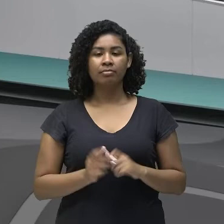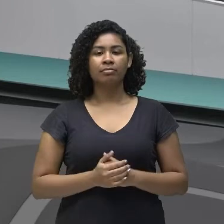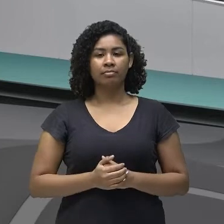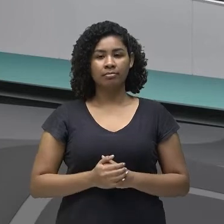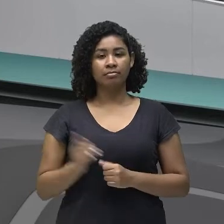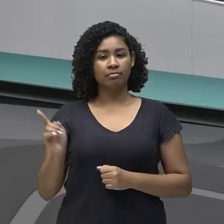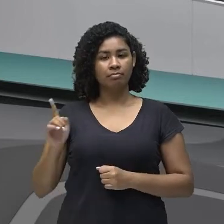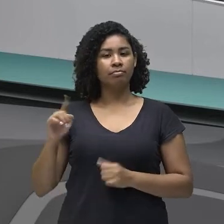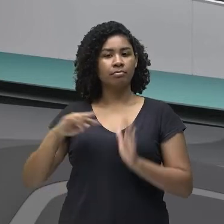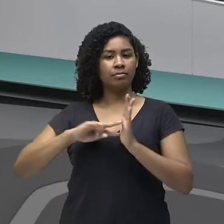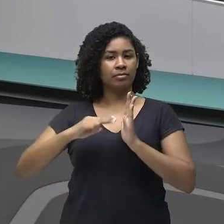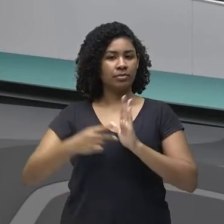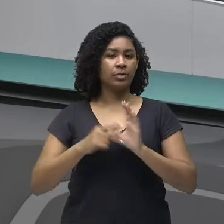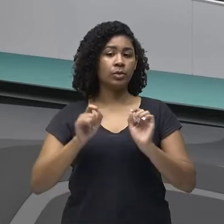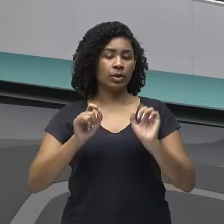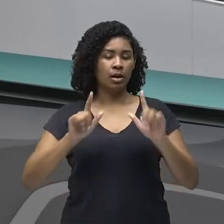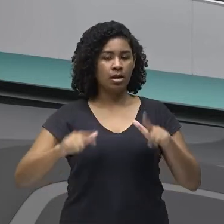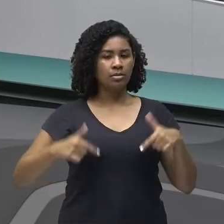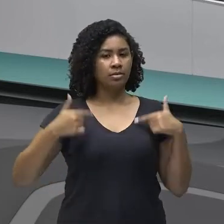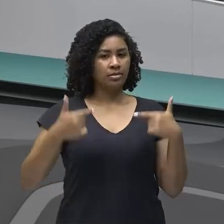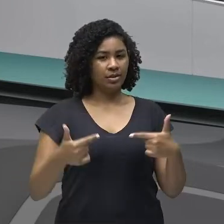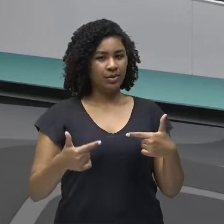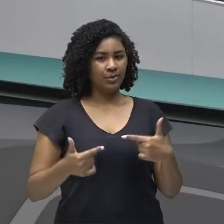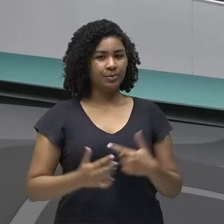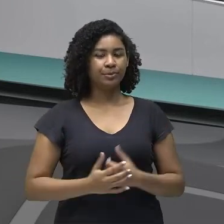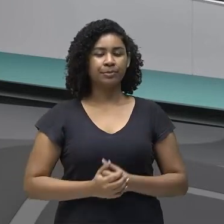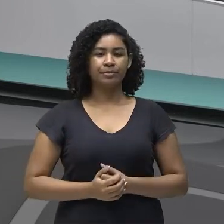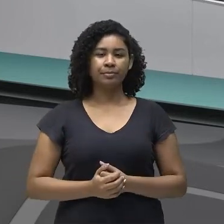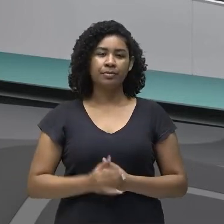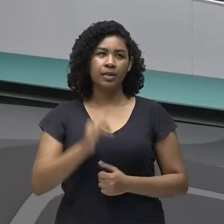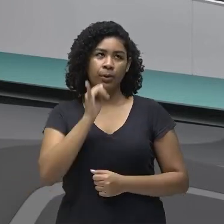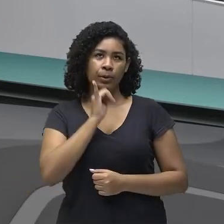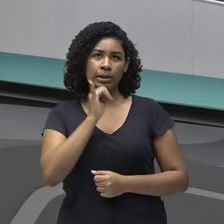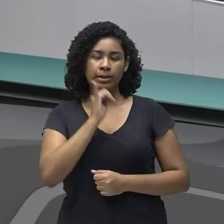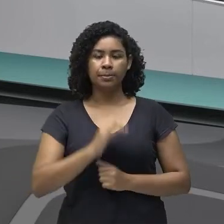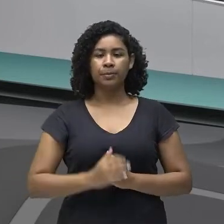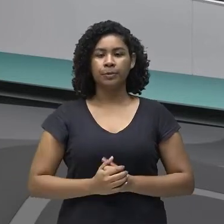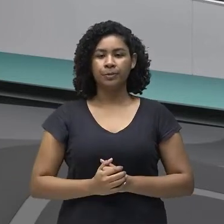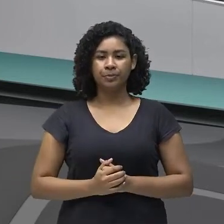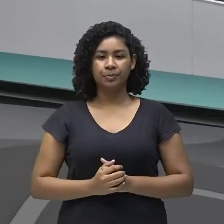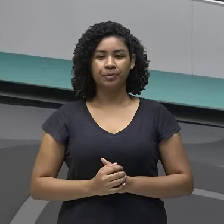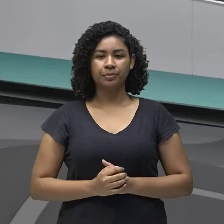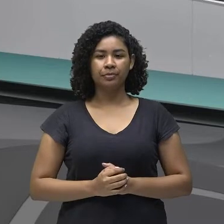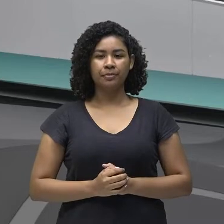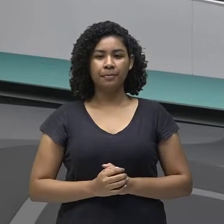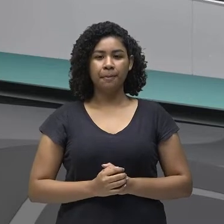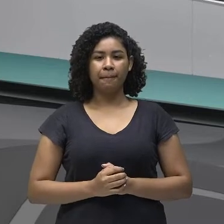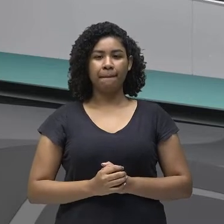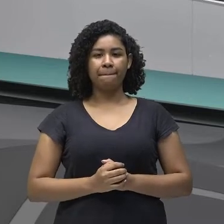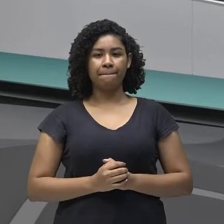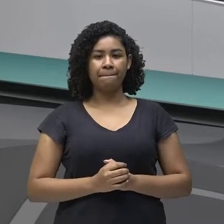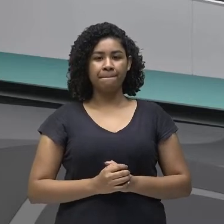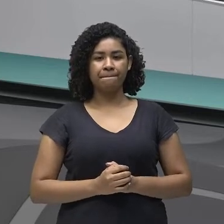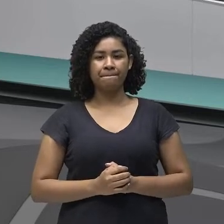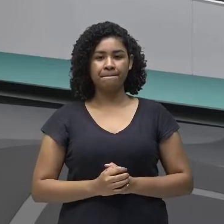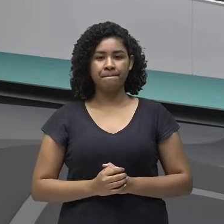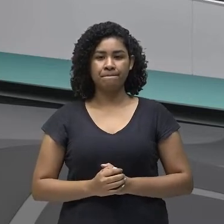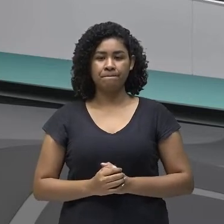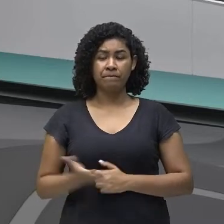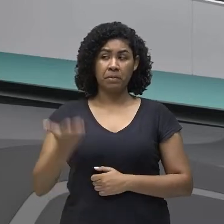ideia de que estava acontecendo, que estava em andamento. Então, por exemplo, we were studying. Nós